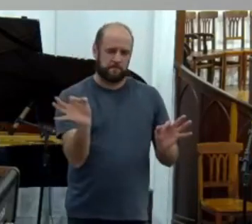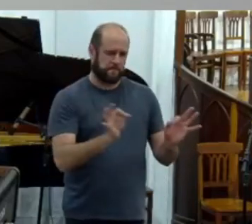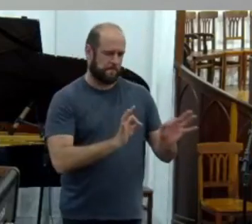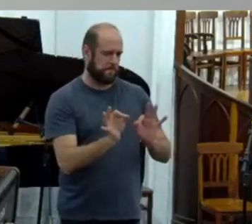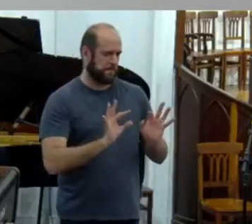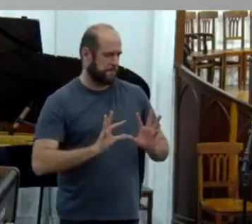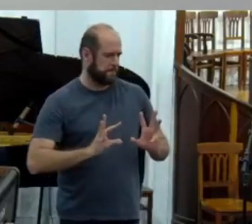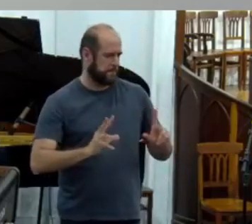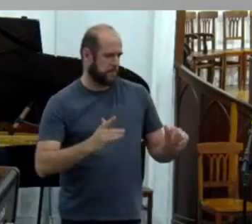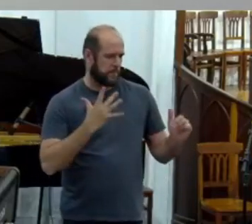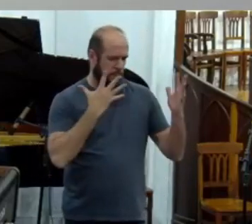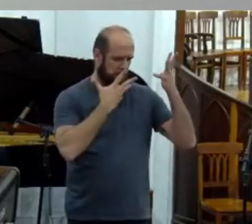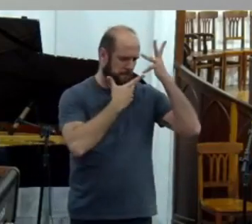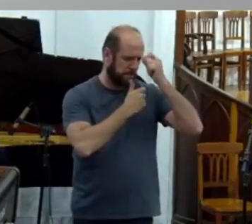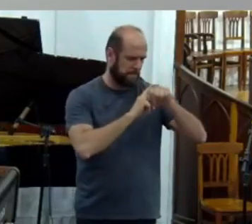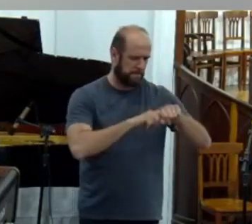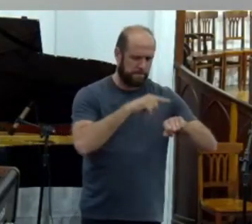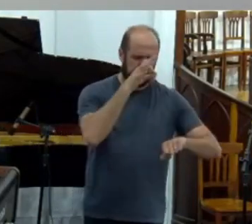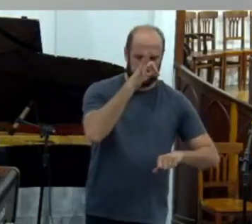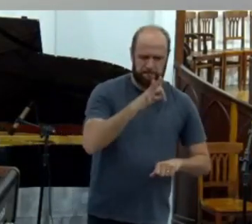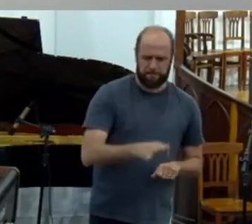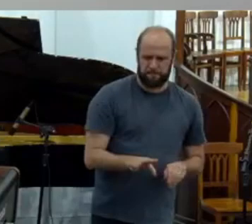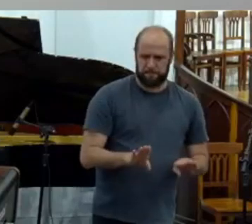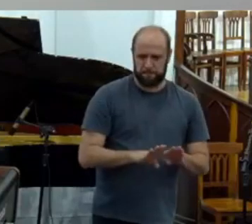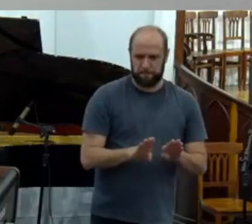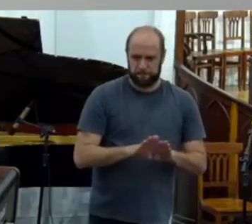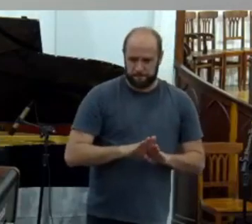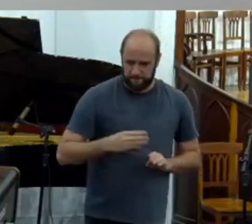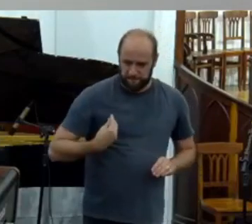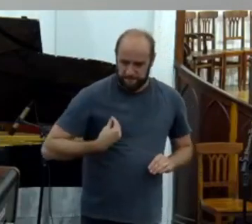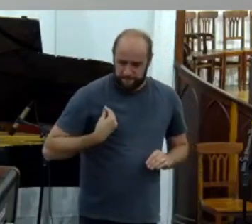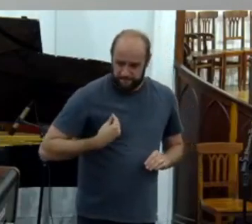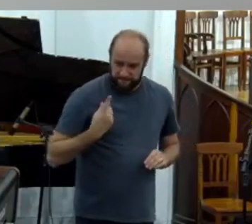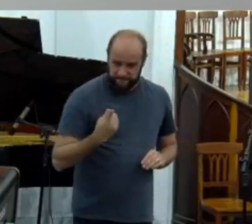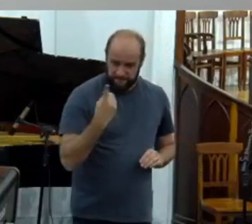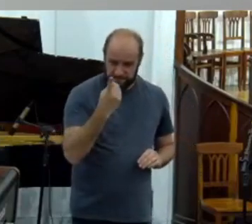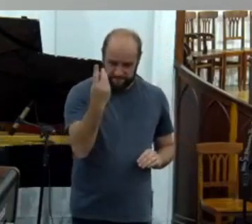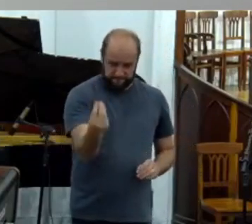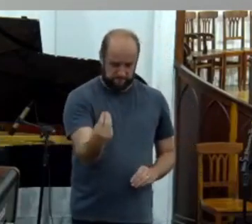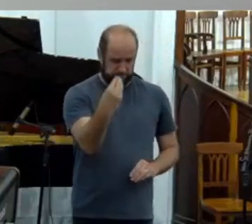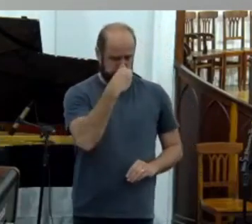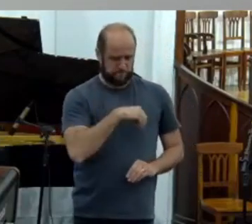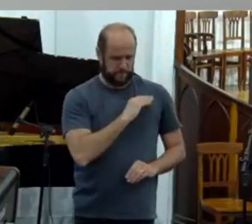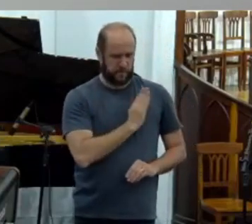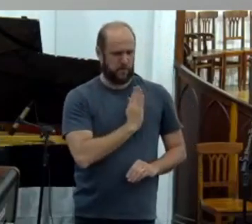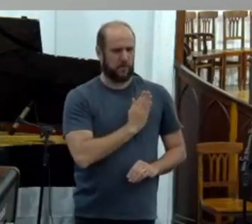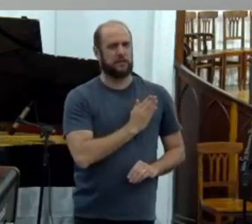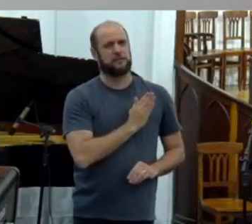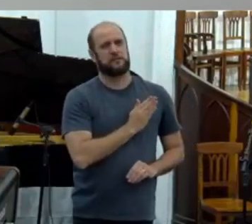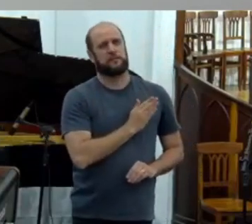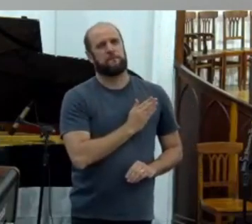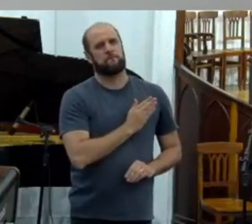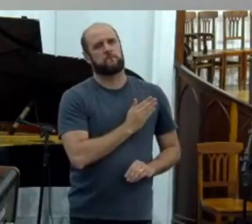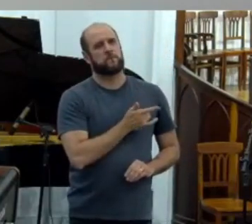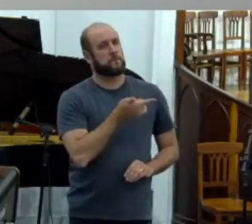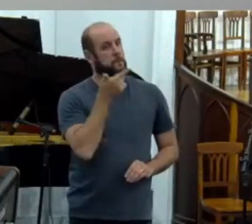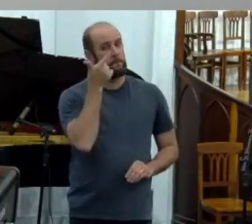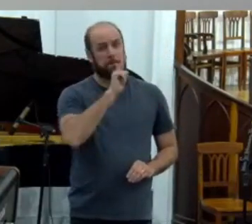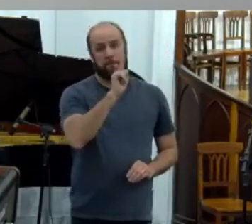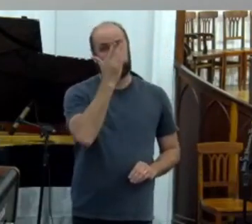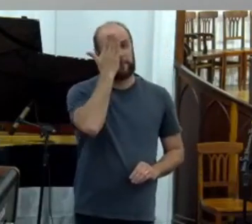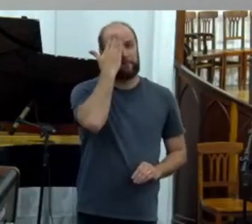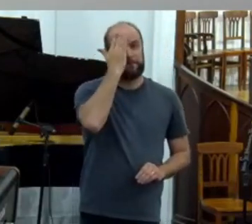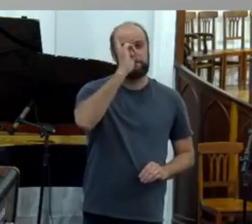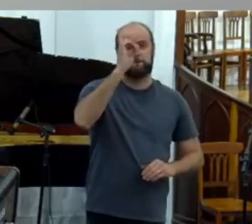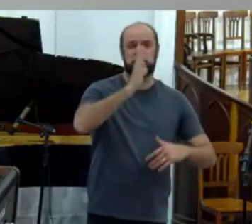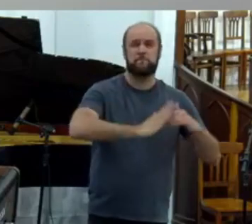seu devido tempo. Também pôs a eternidade no coração do ser humano, sem que esse possa descobrir as obras que Deus